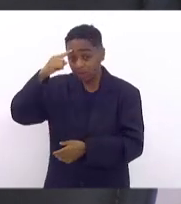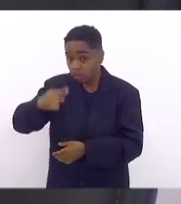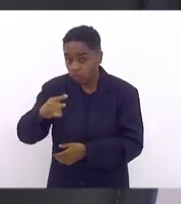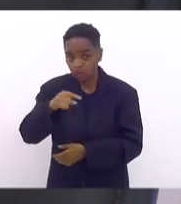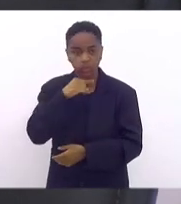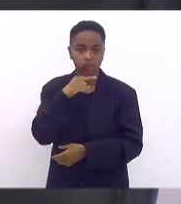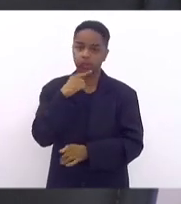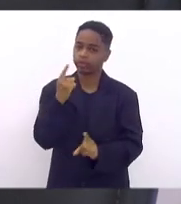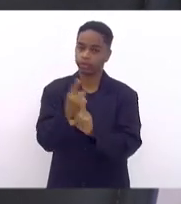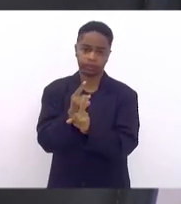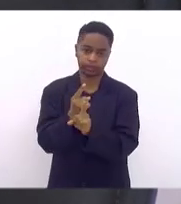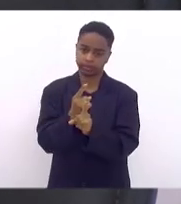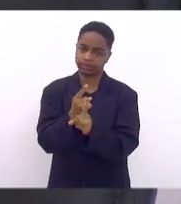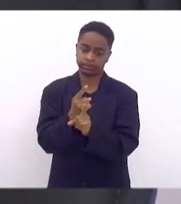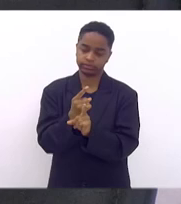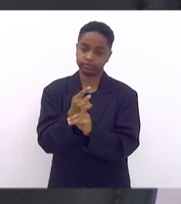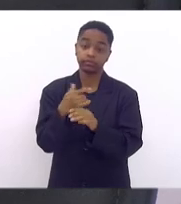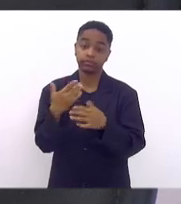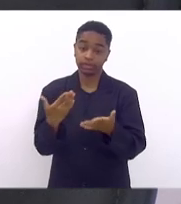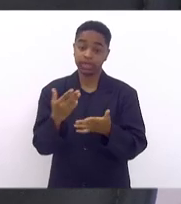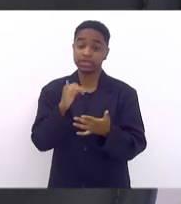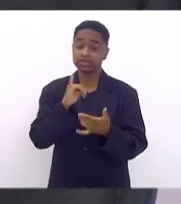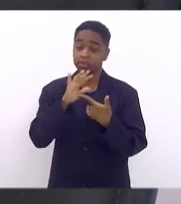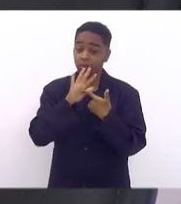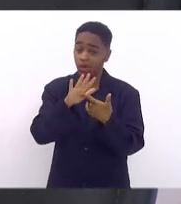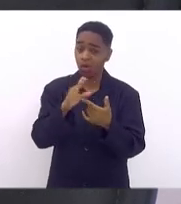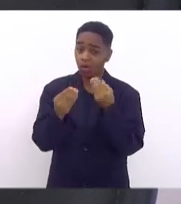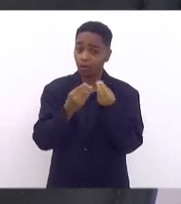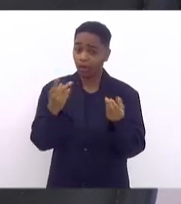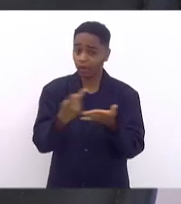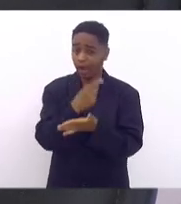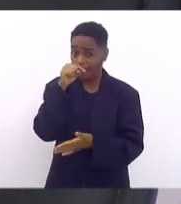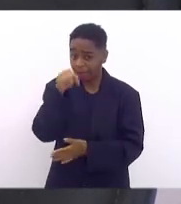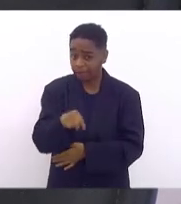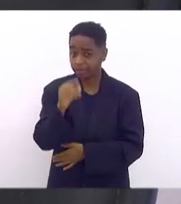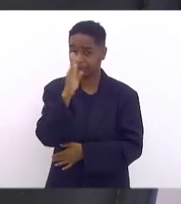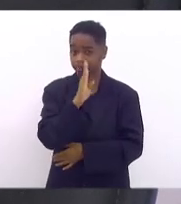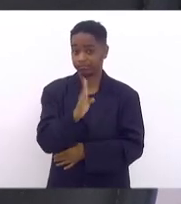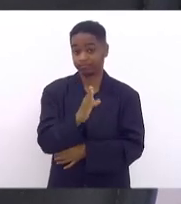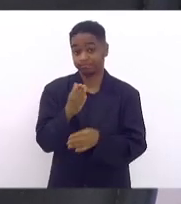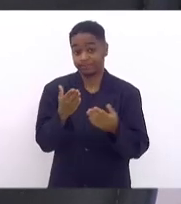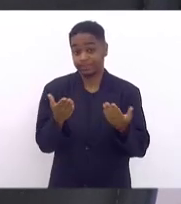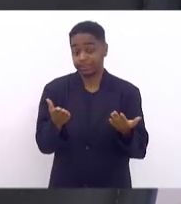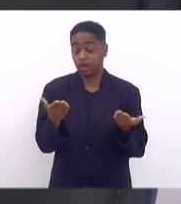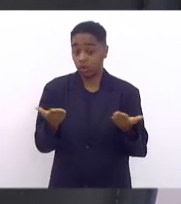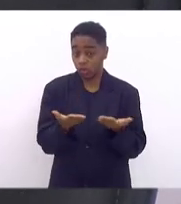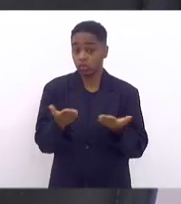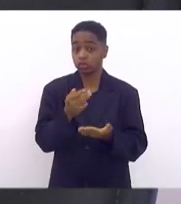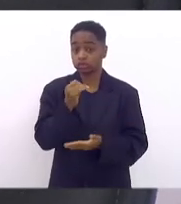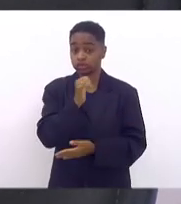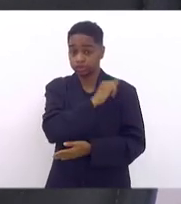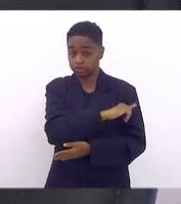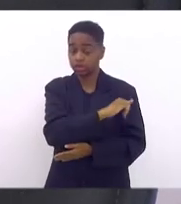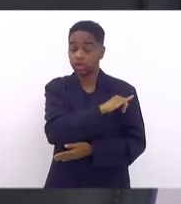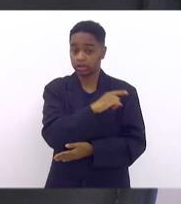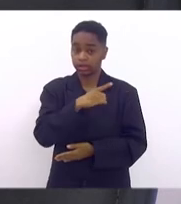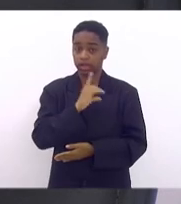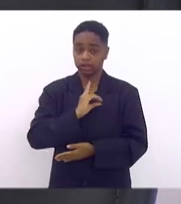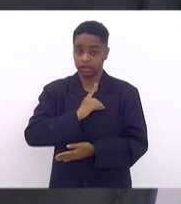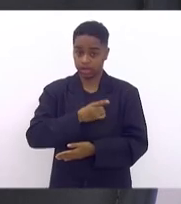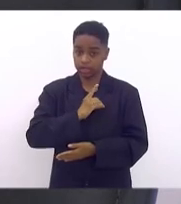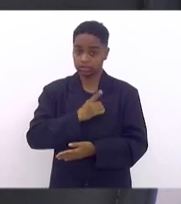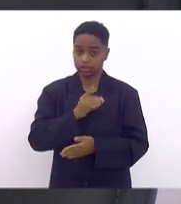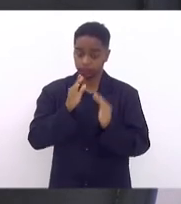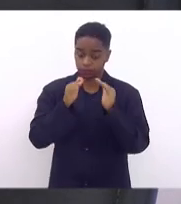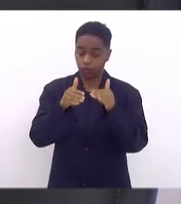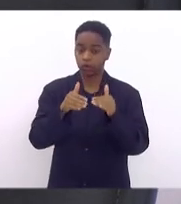consegue. Quando a gente joga para a realidade do Brasil, né, é, hoje o Estado do Rio de Janeiro tem uma delegacia de crimes